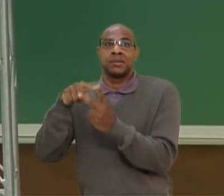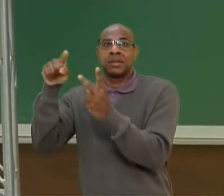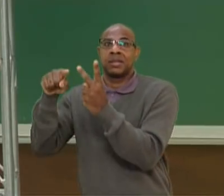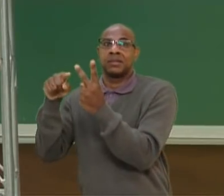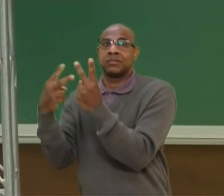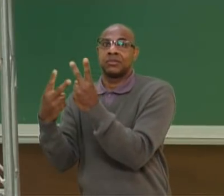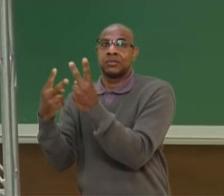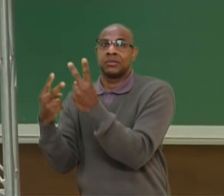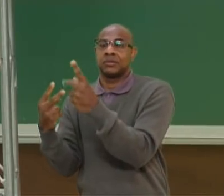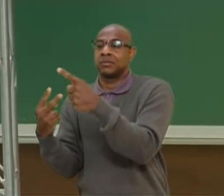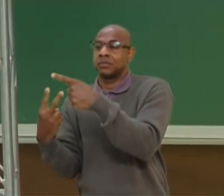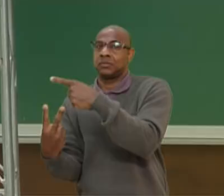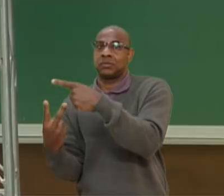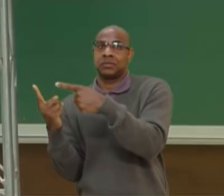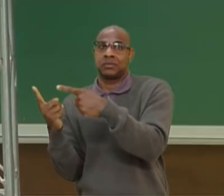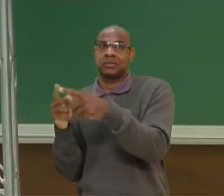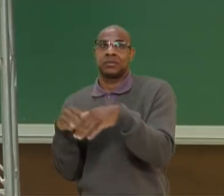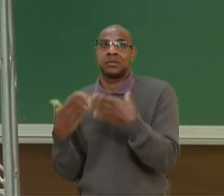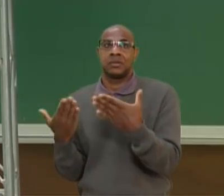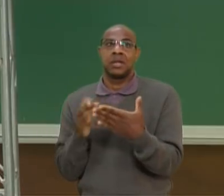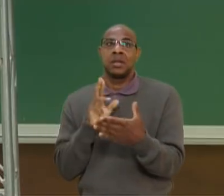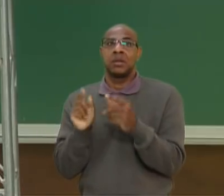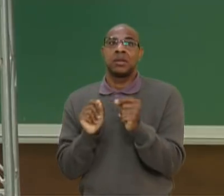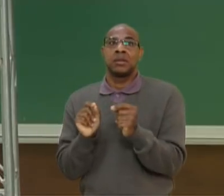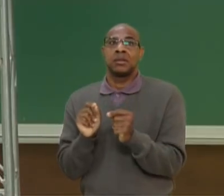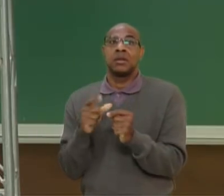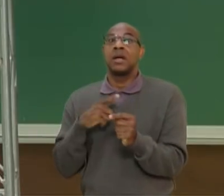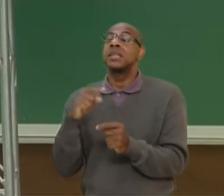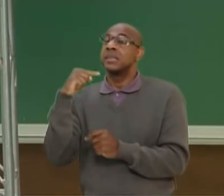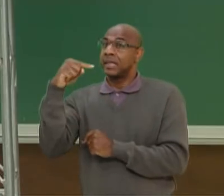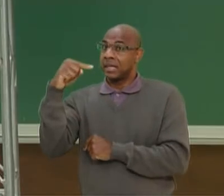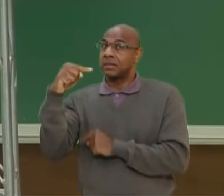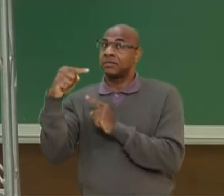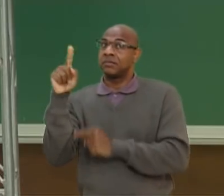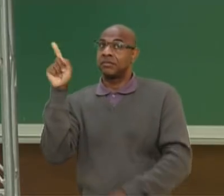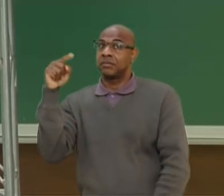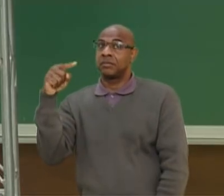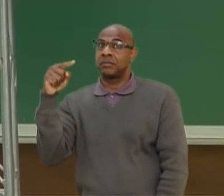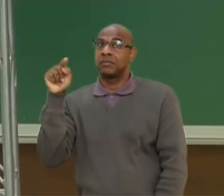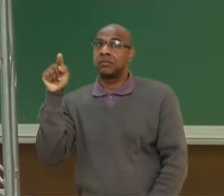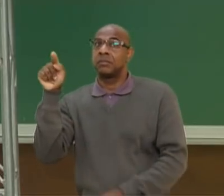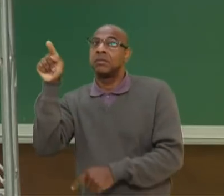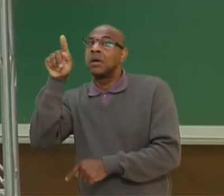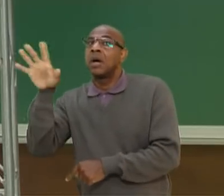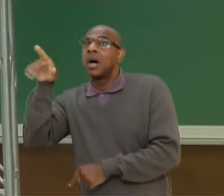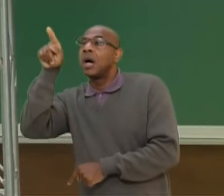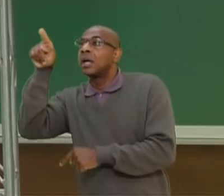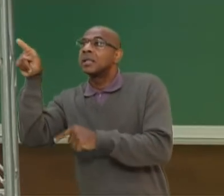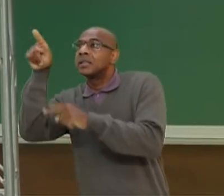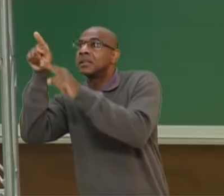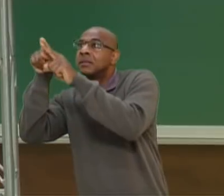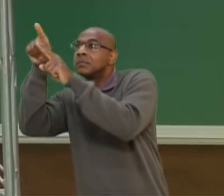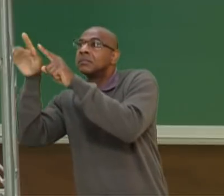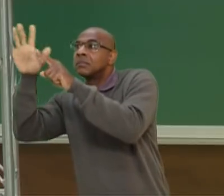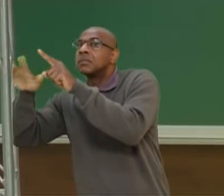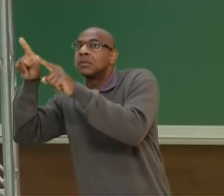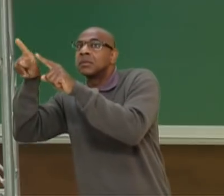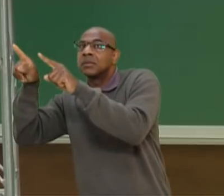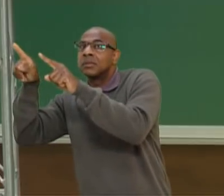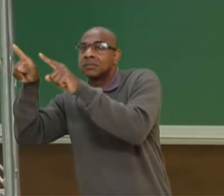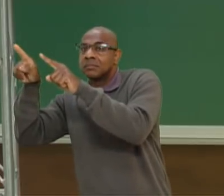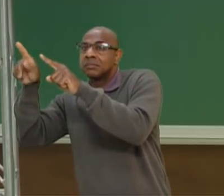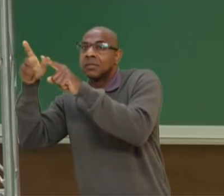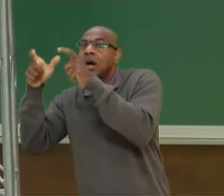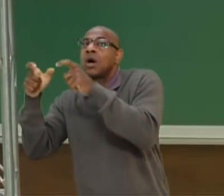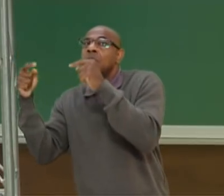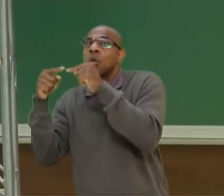gente pode ter π sobre 4? Ele pode, em negativo, né? Vai ser no segundo quadrante e no quarto.